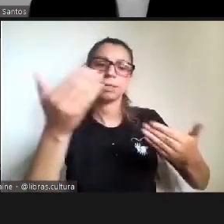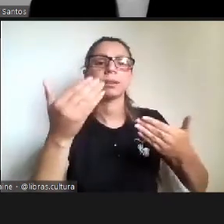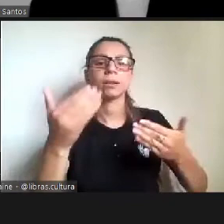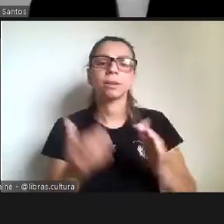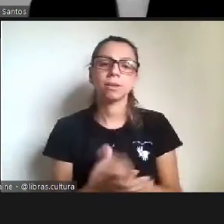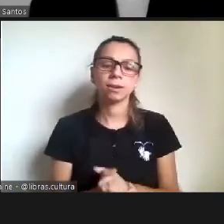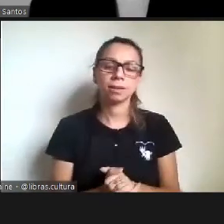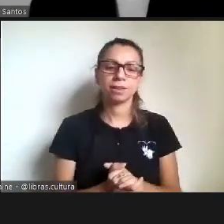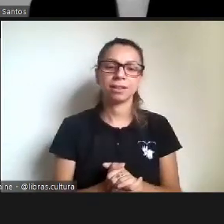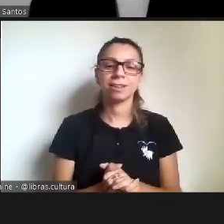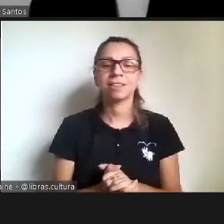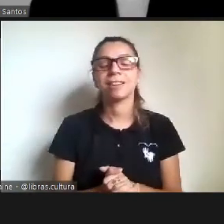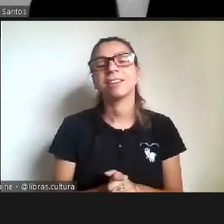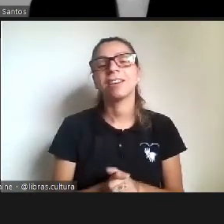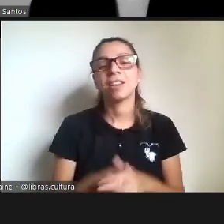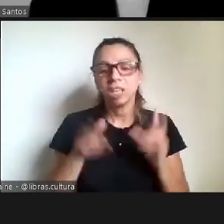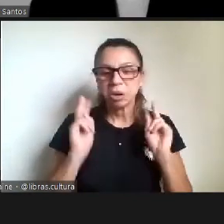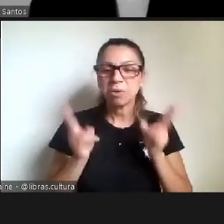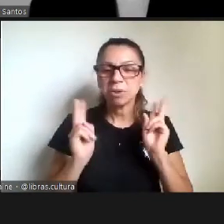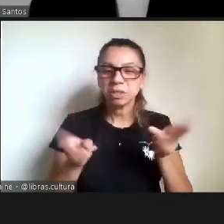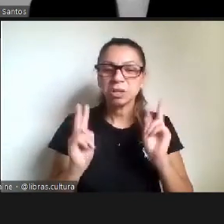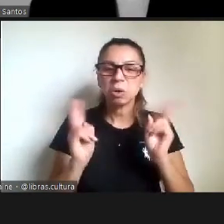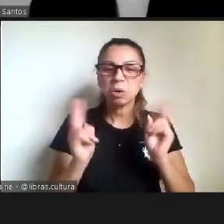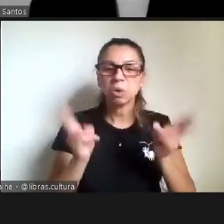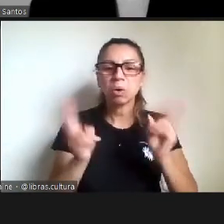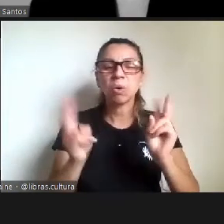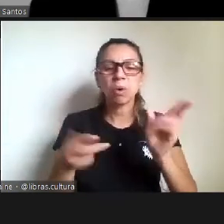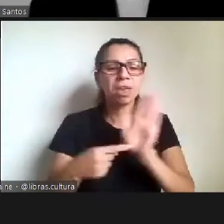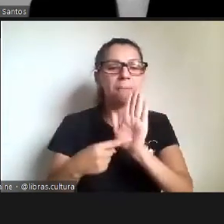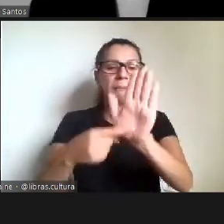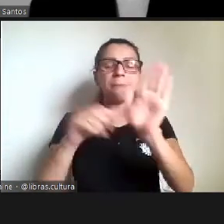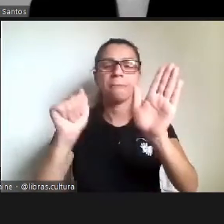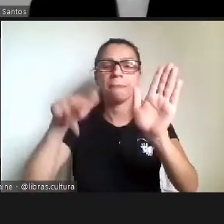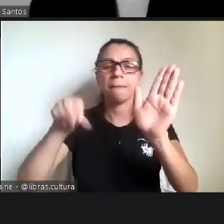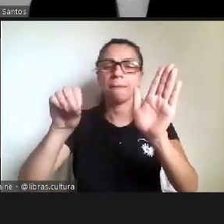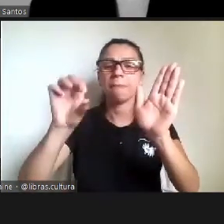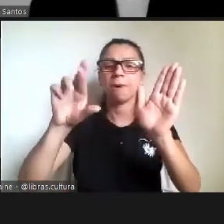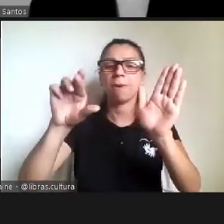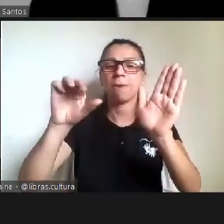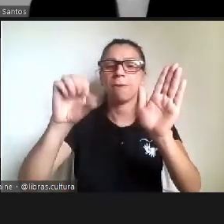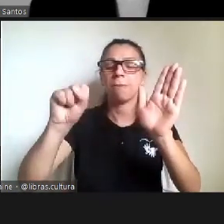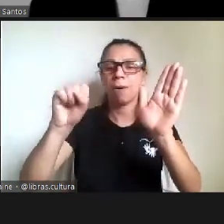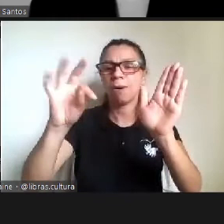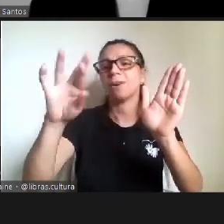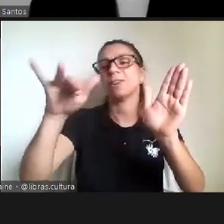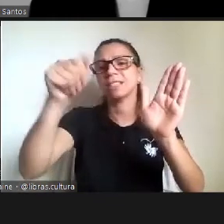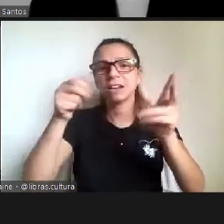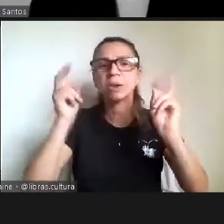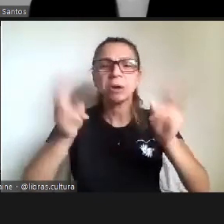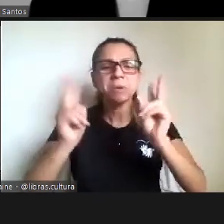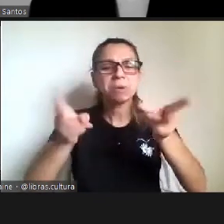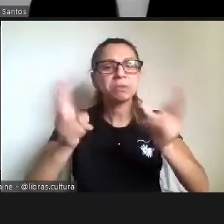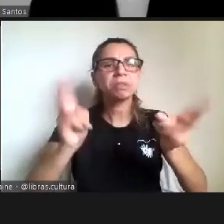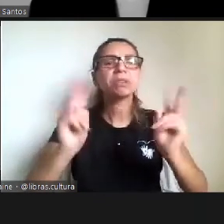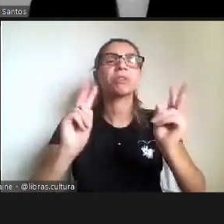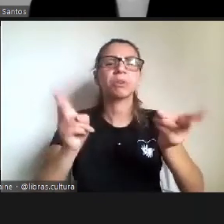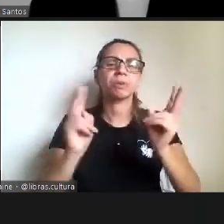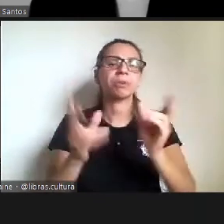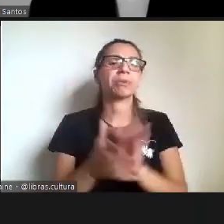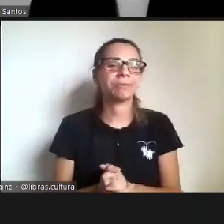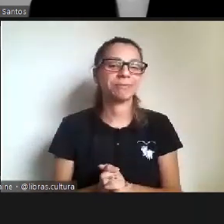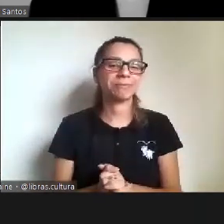obrigado. longa mostra, vida longa, vida longa, vida Vida longa. longa, várias edições por vir, amém. É isso.